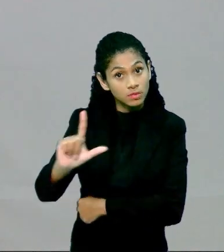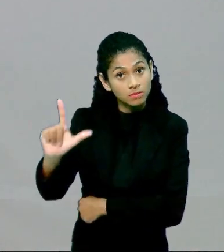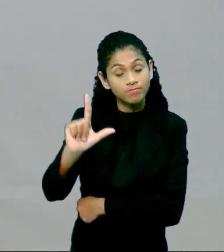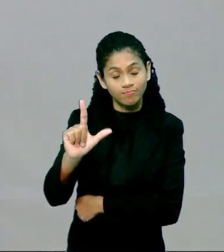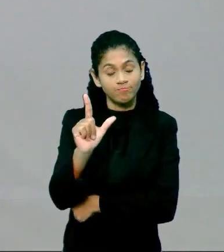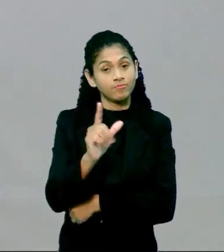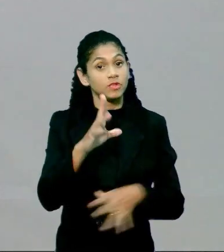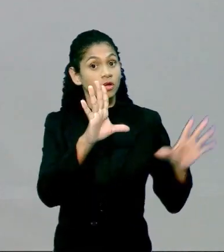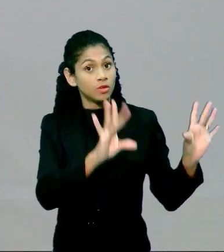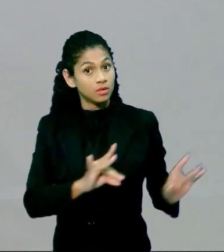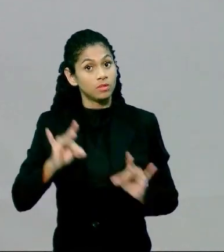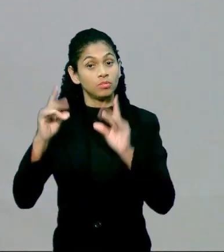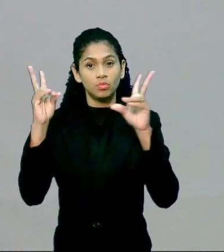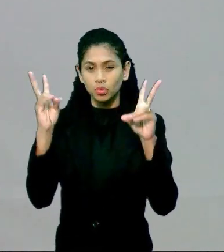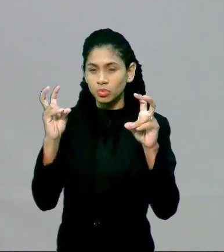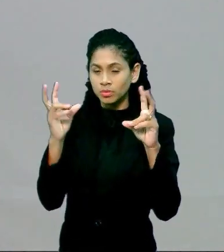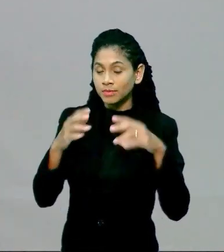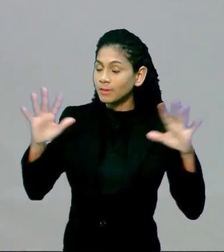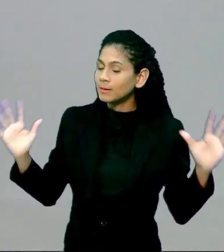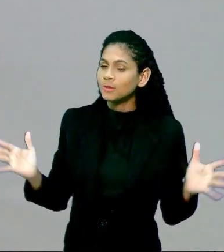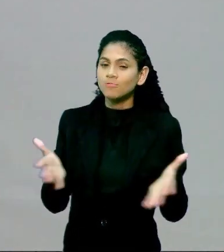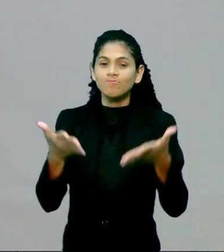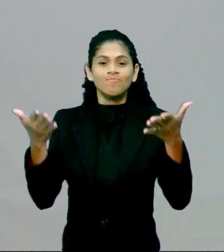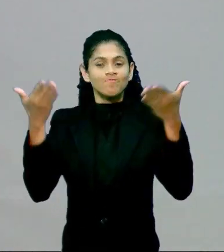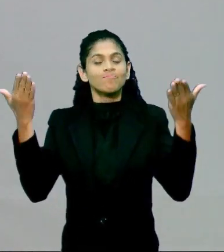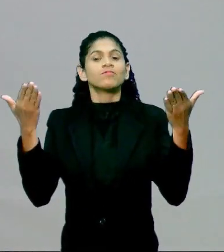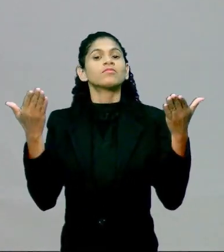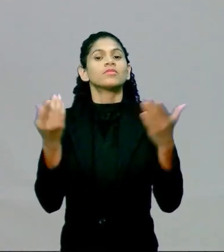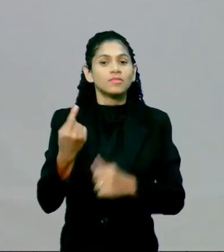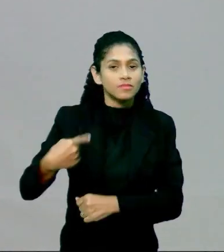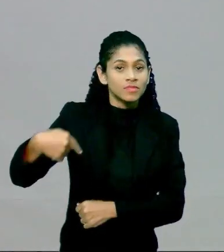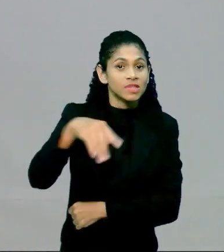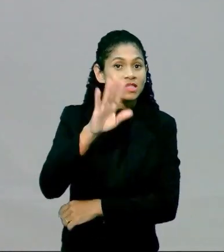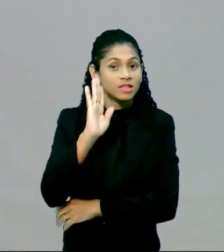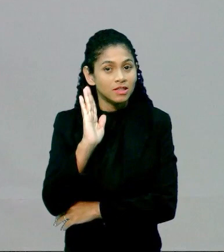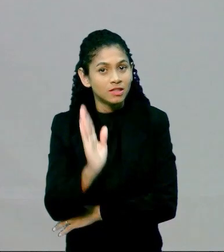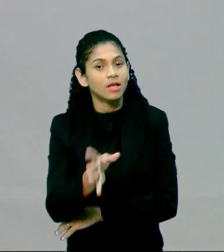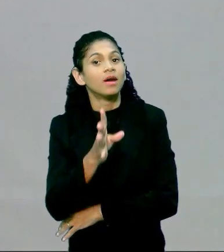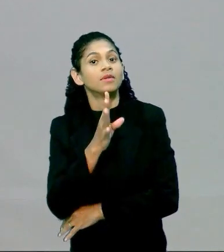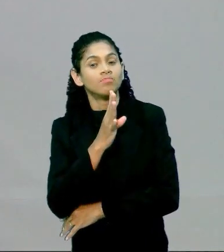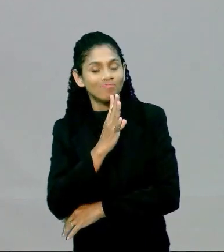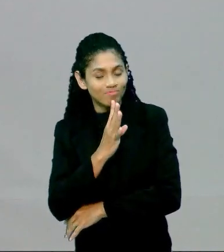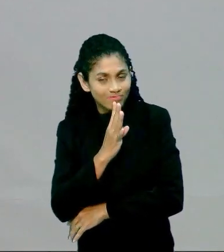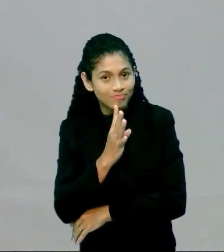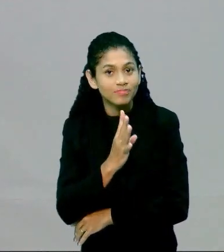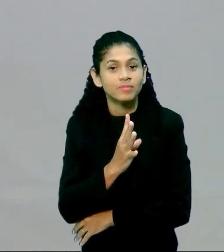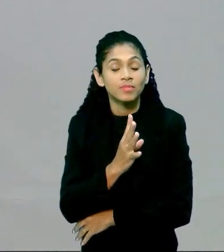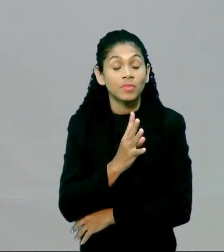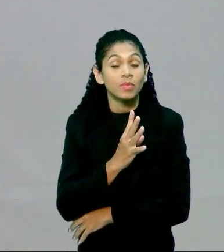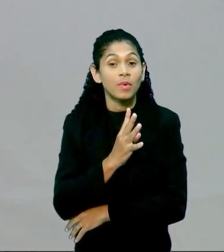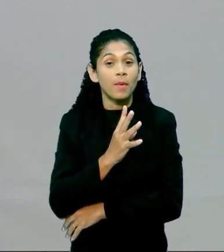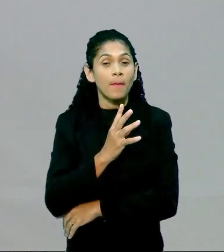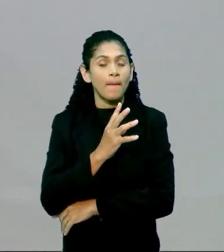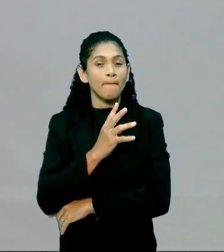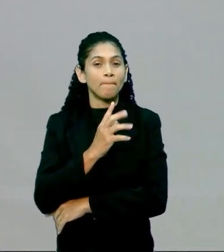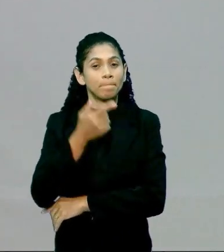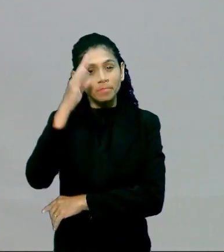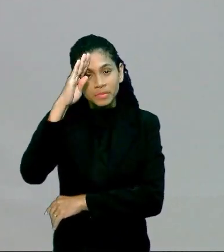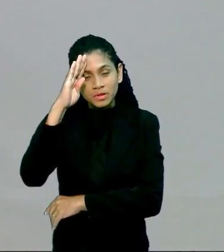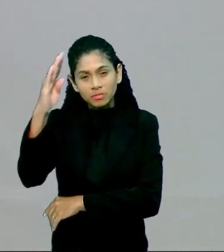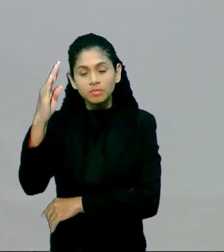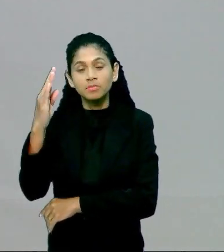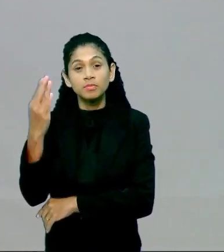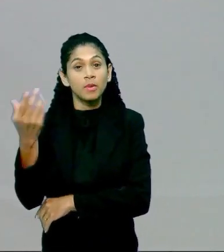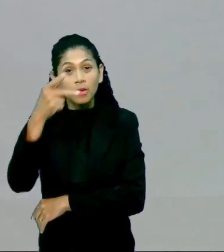trouxe um tema maravilhoso, especial, que com certeza você já deve ter ouvido falar, principalmente pelos seus avós, enfim, pelas pessoas